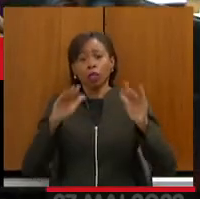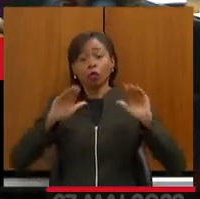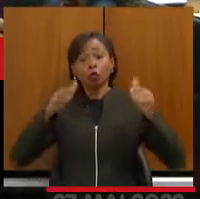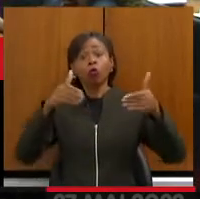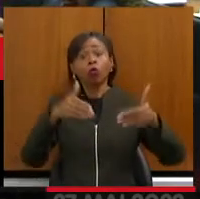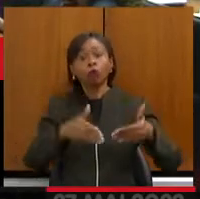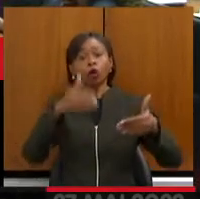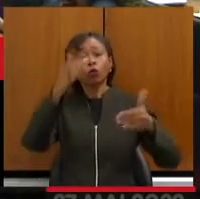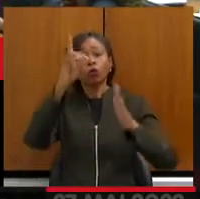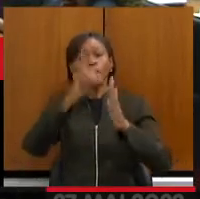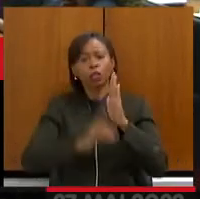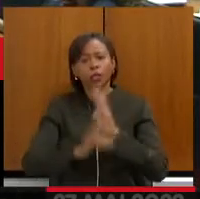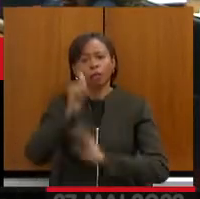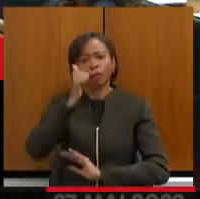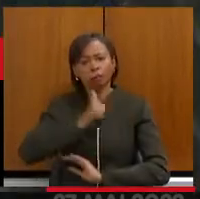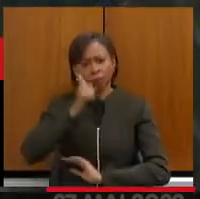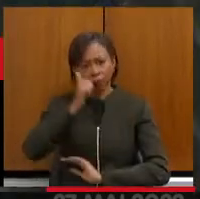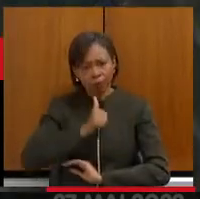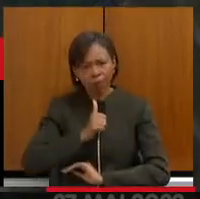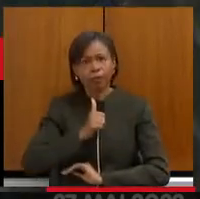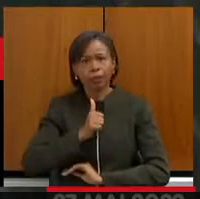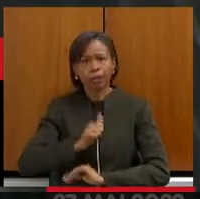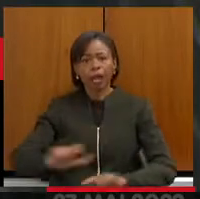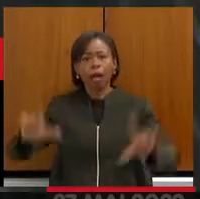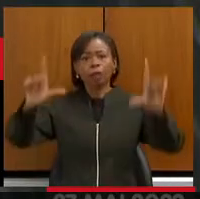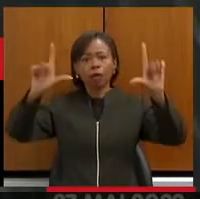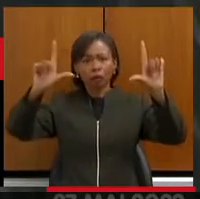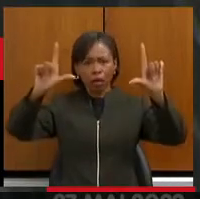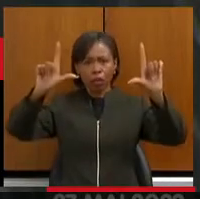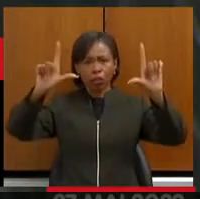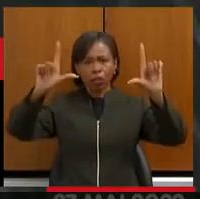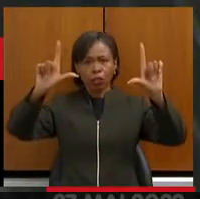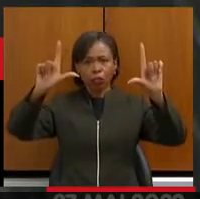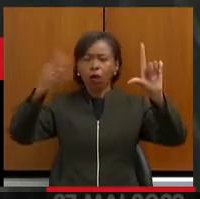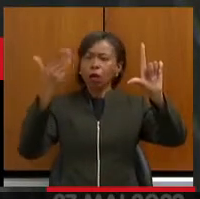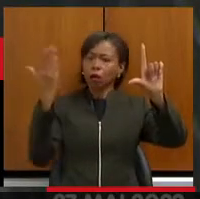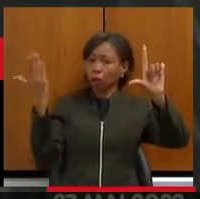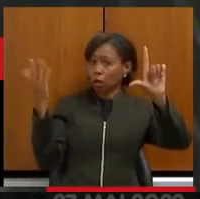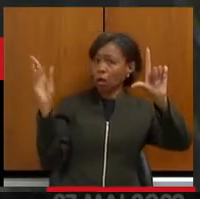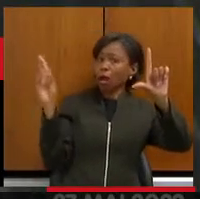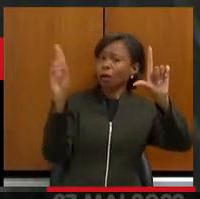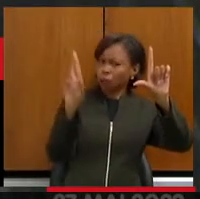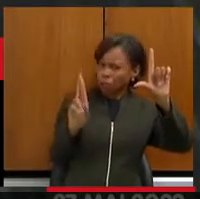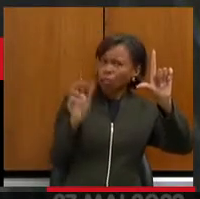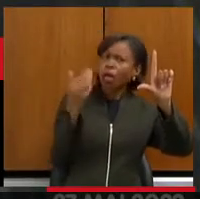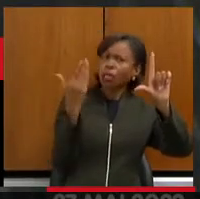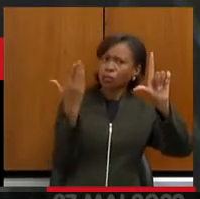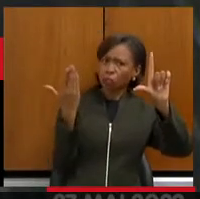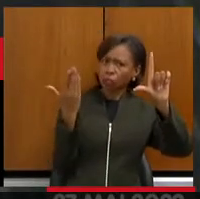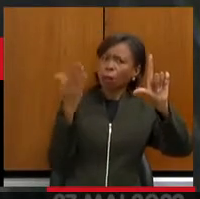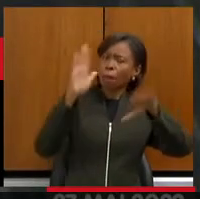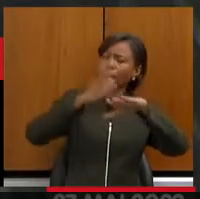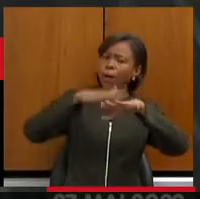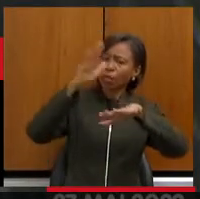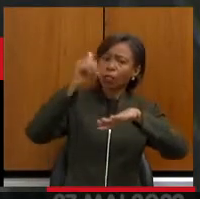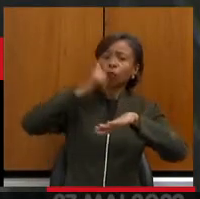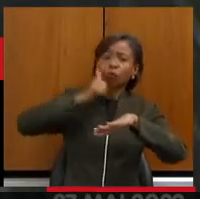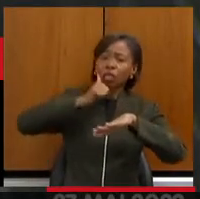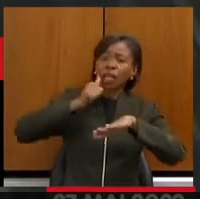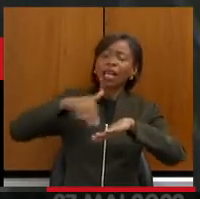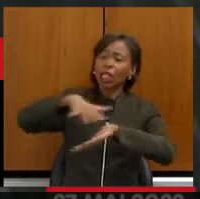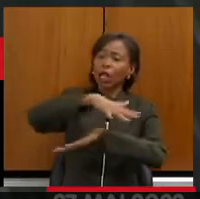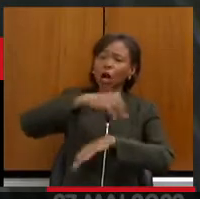direitos das mulheres e a minha faixinha é bem a representação disso mas mulheres do